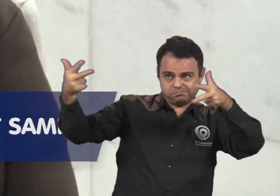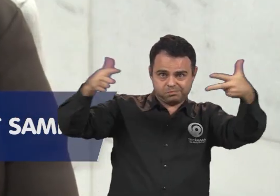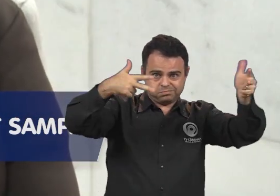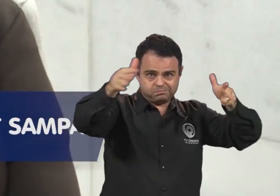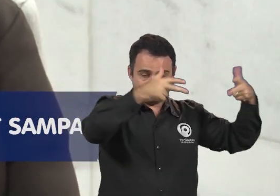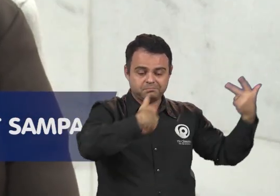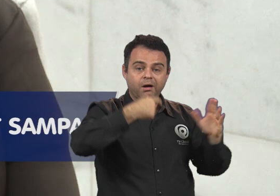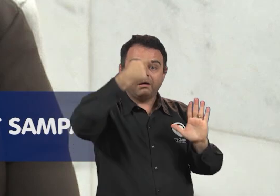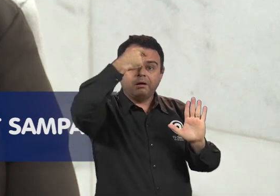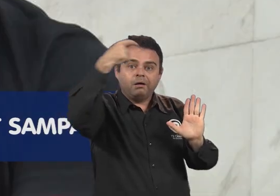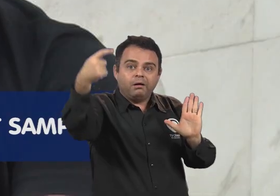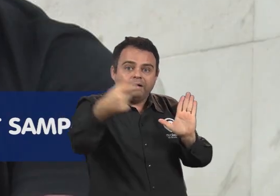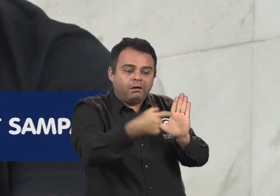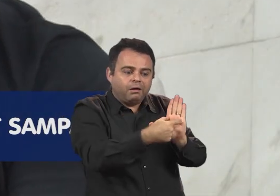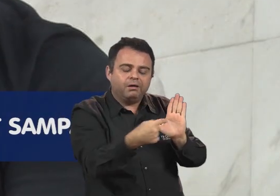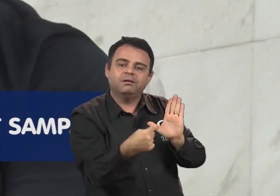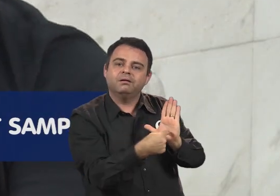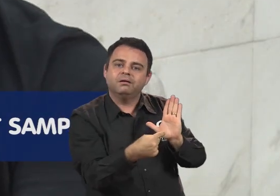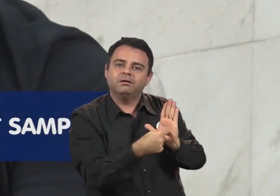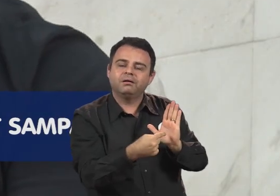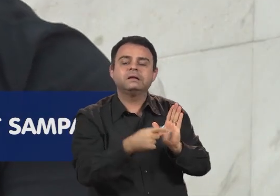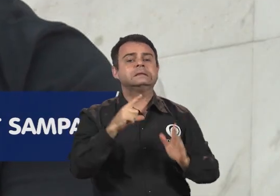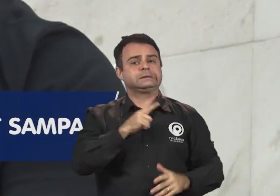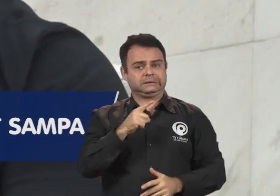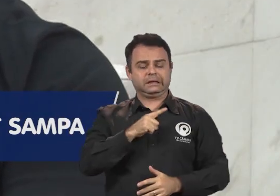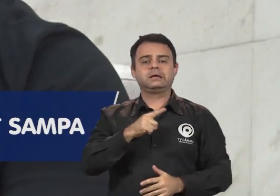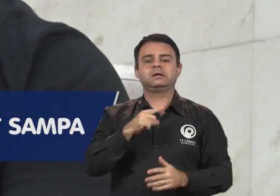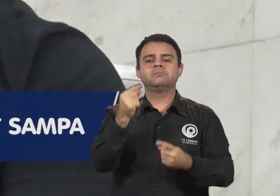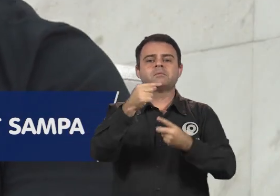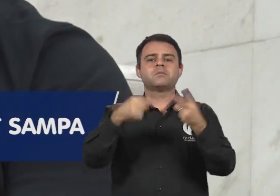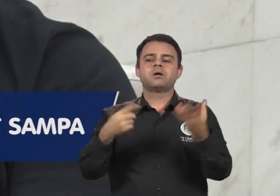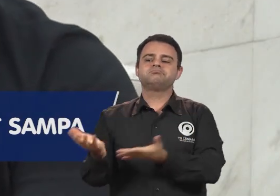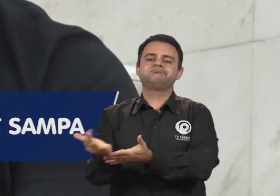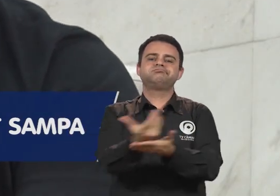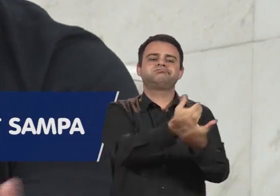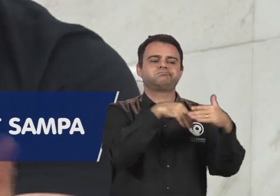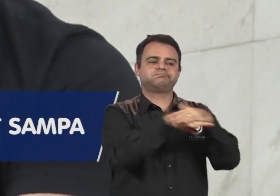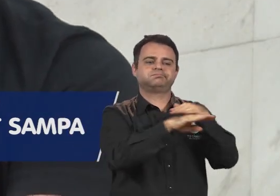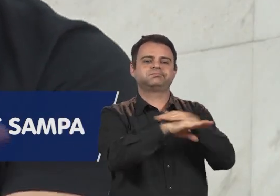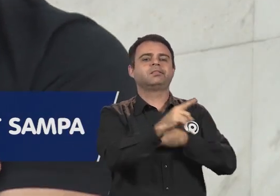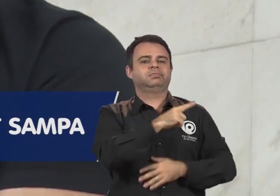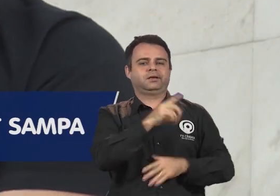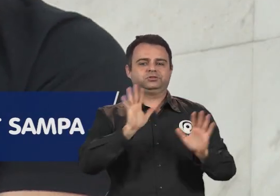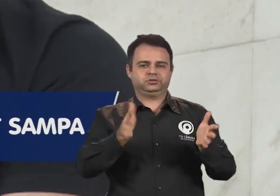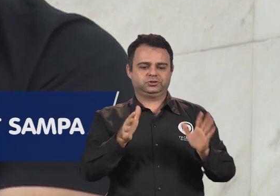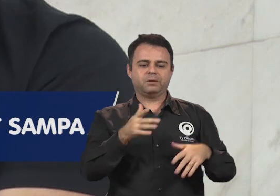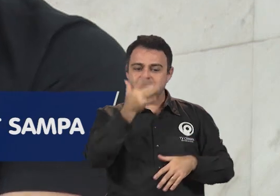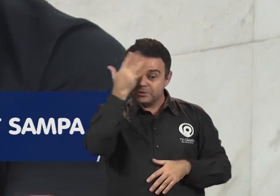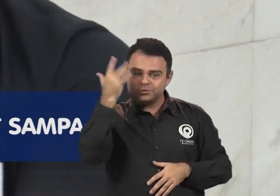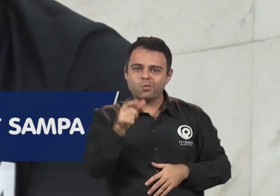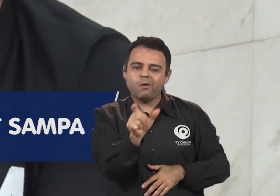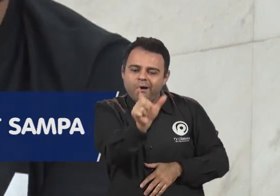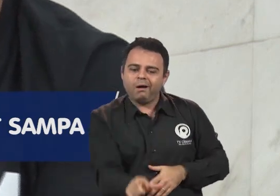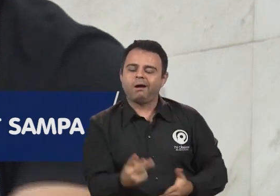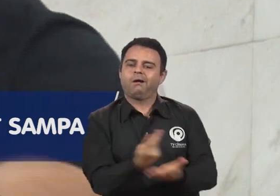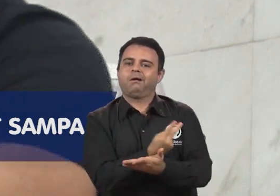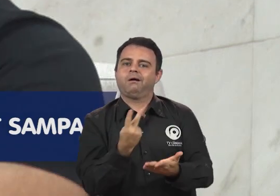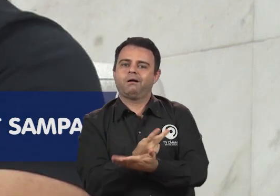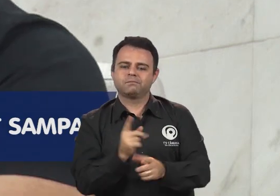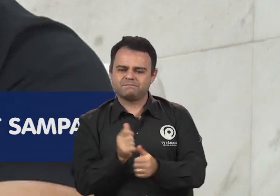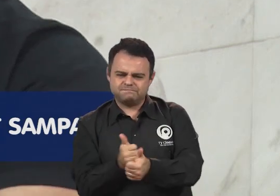artificial, através de um banco de dados, porque aquela pessoa está procurada, ela vai dar a semelhança, a assertividade,